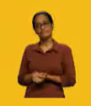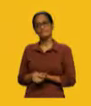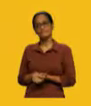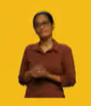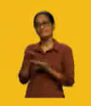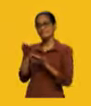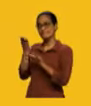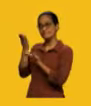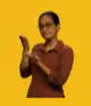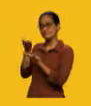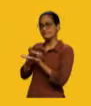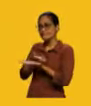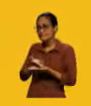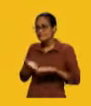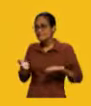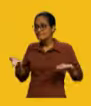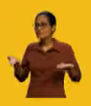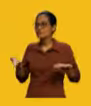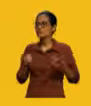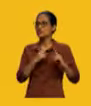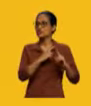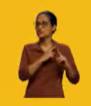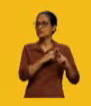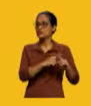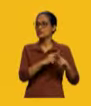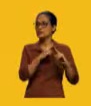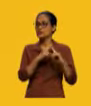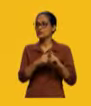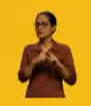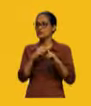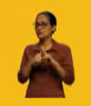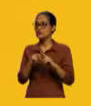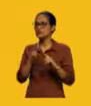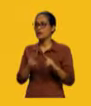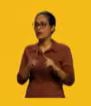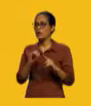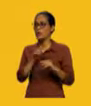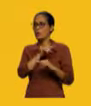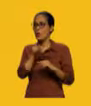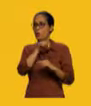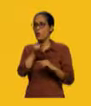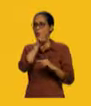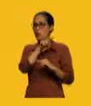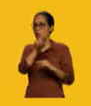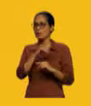Está aí a escrita de 36 milhões e 900 mil.